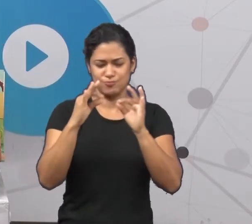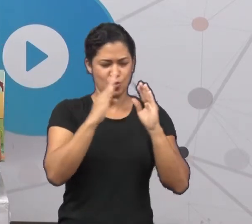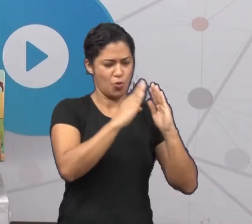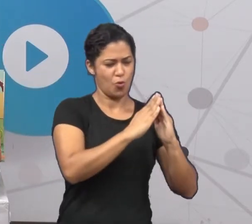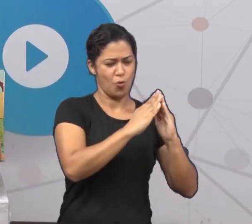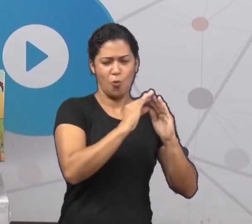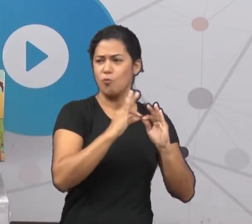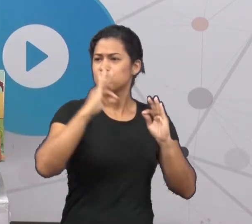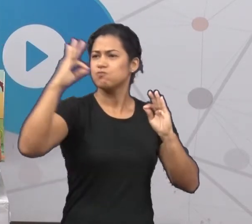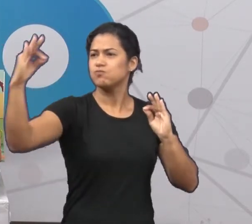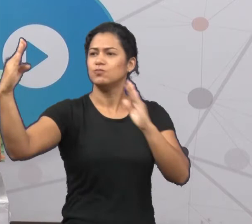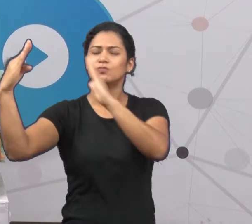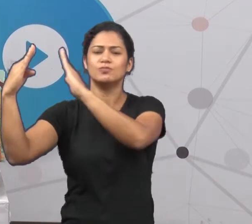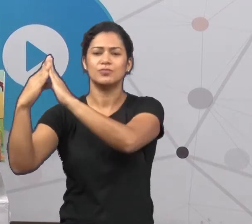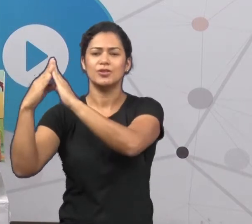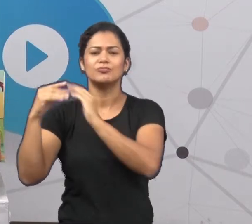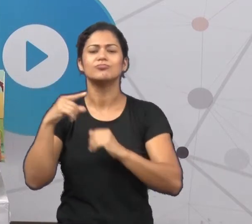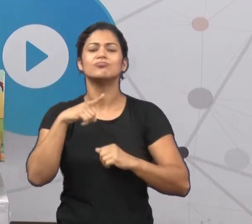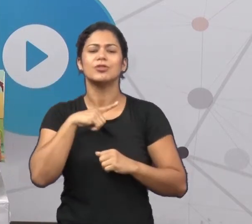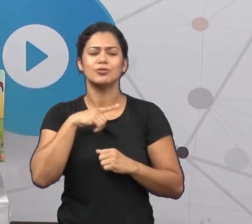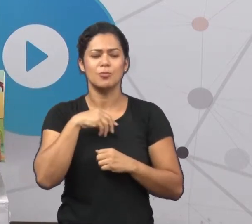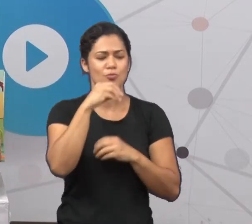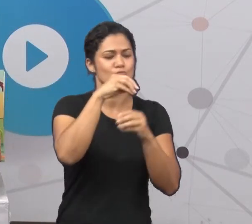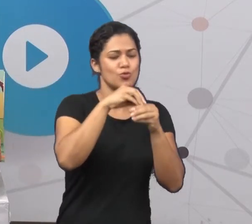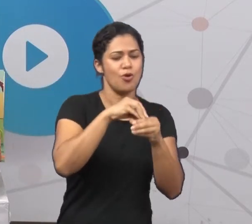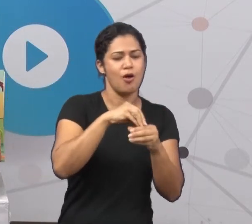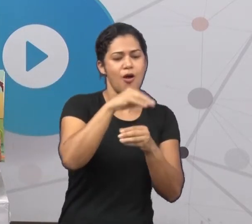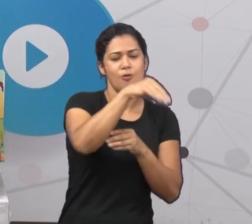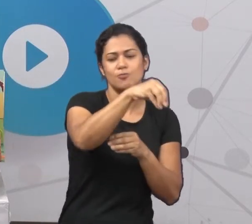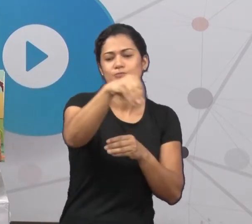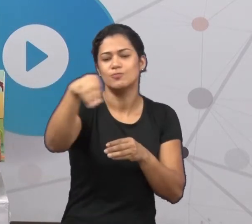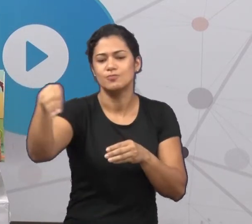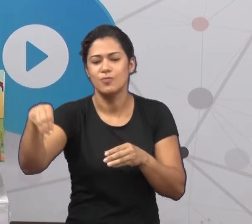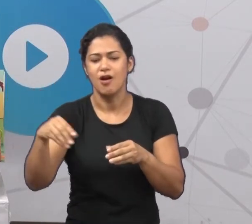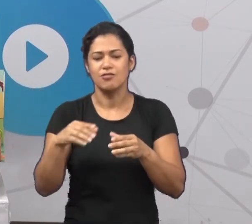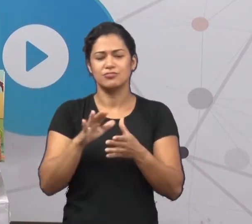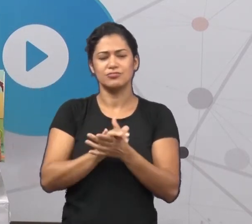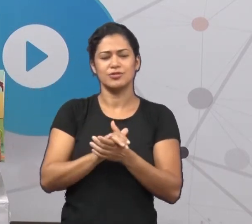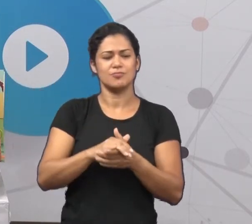muitas plantações, muitos campos.